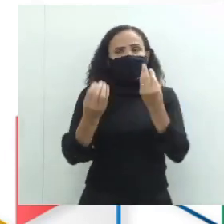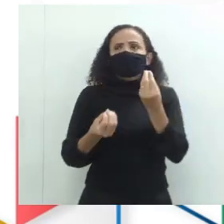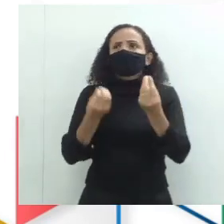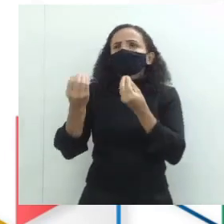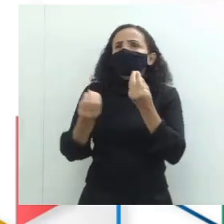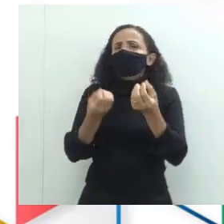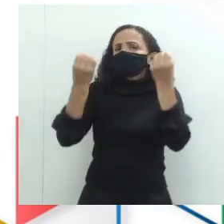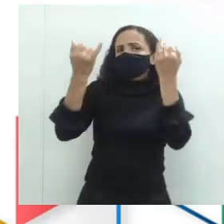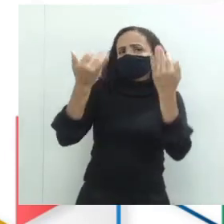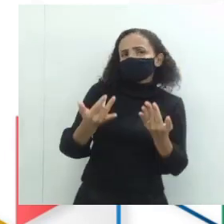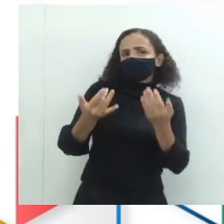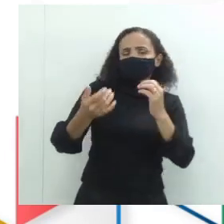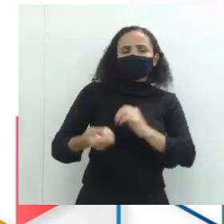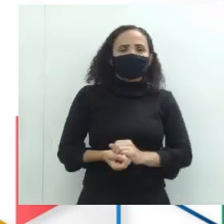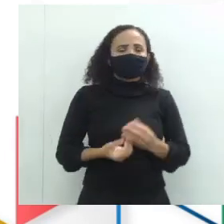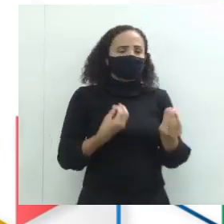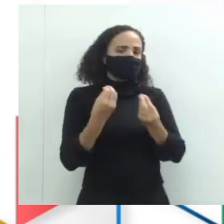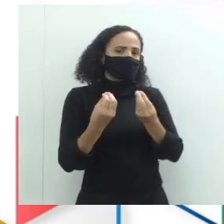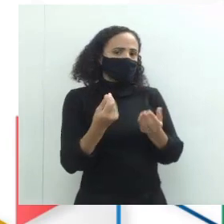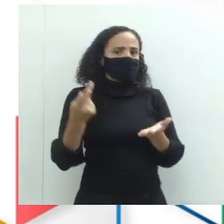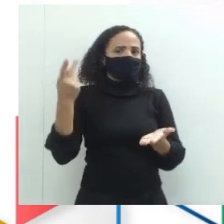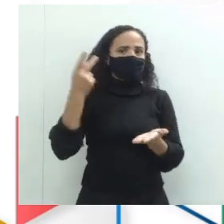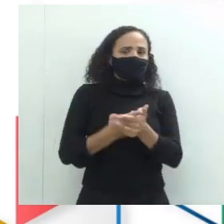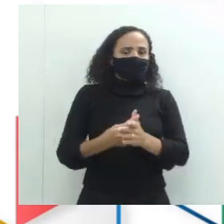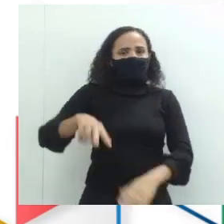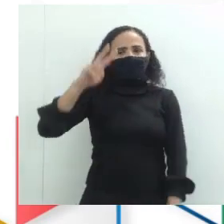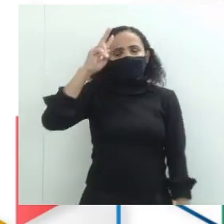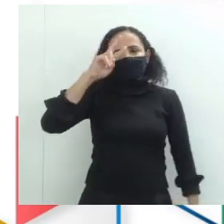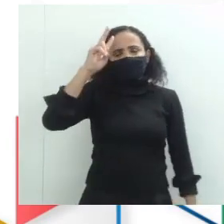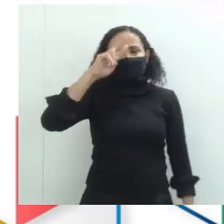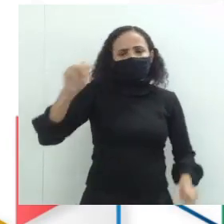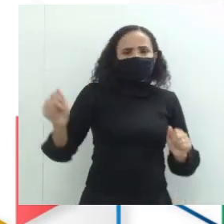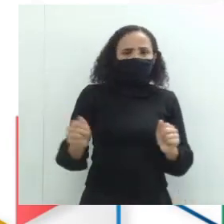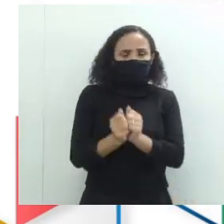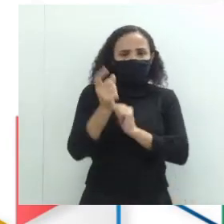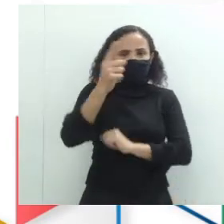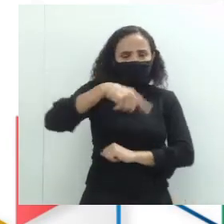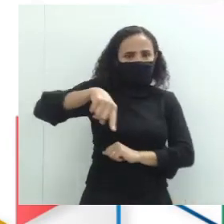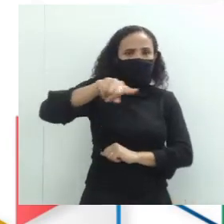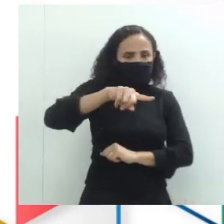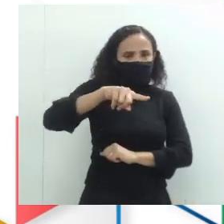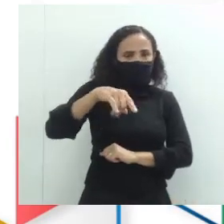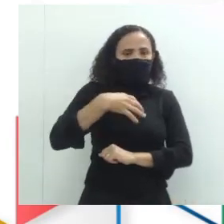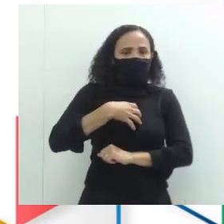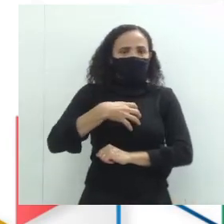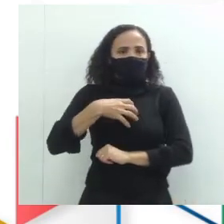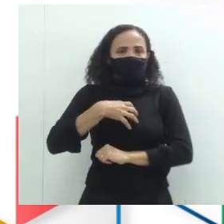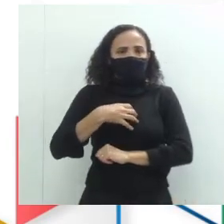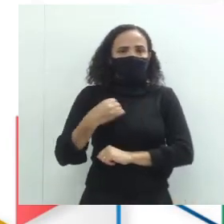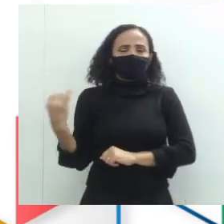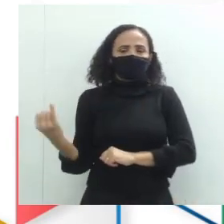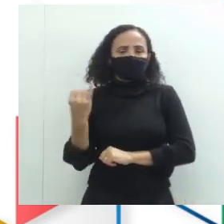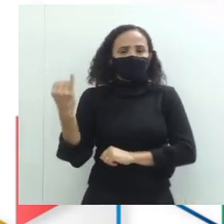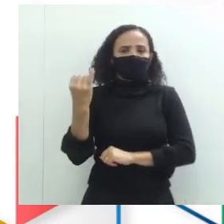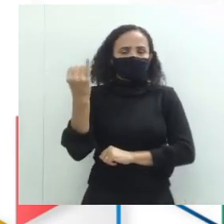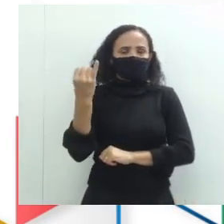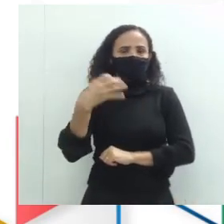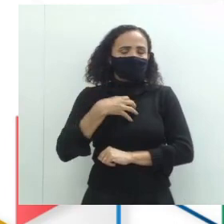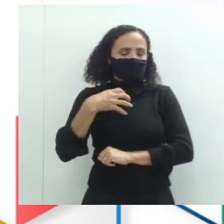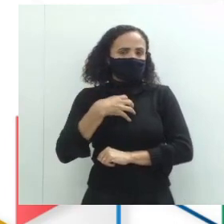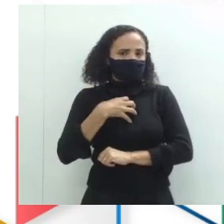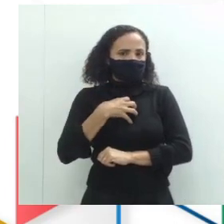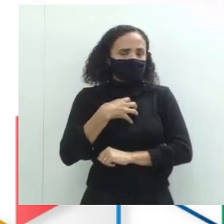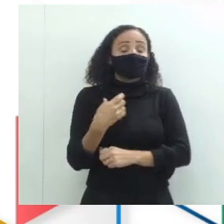fazer isso? Eu vou fazer isso a partir da balança. Lembra do que eu disse para vocês? Essa ideia dos dois pratos tem uma igualdade